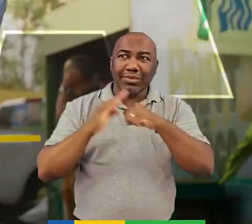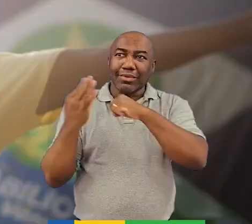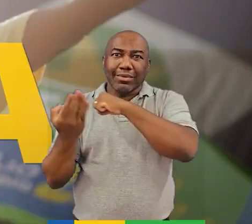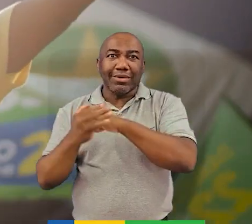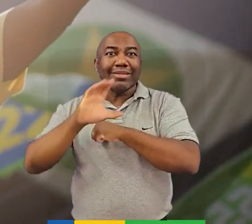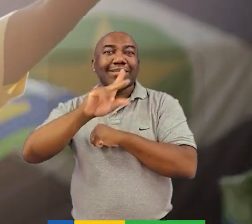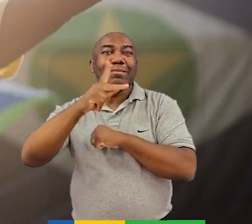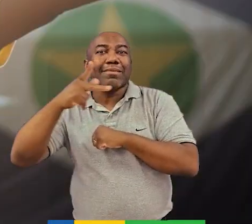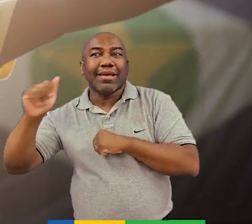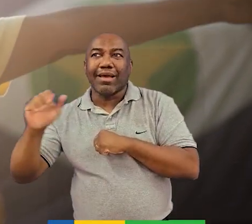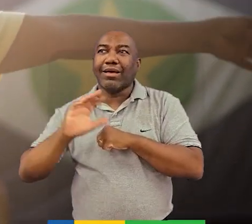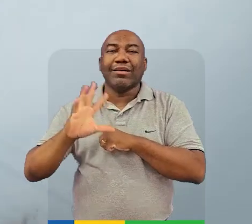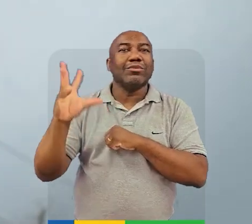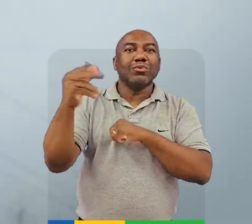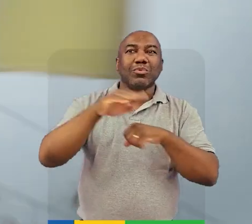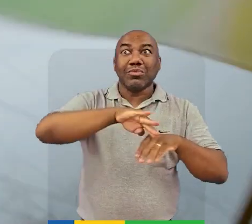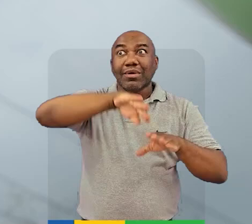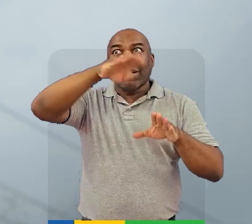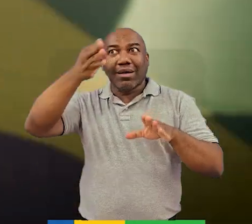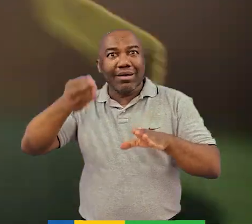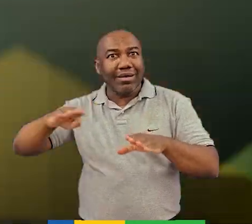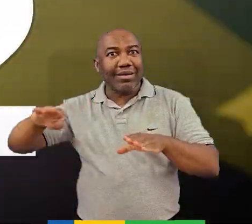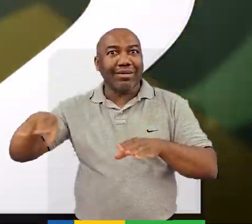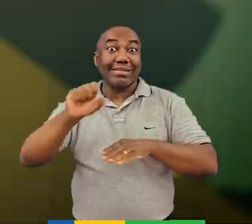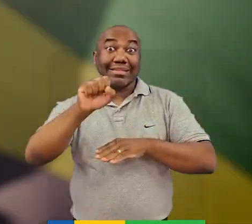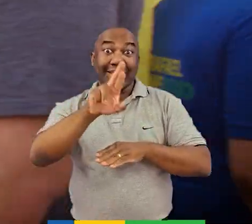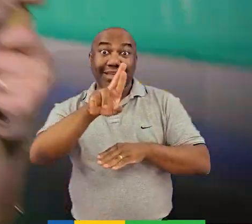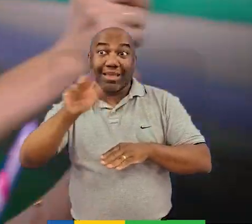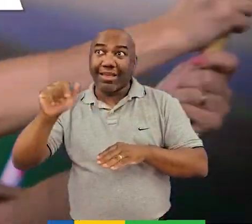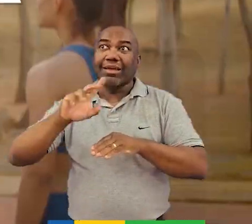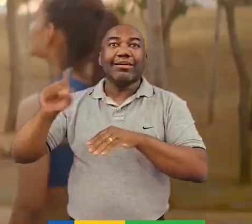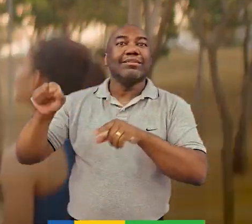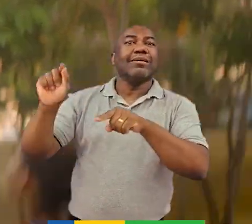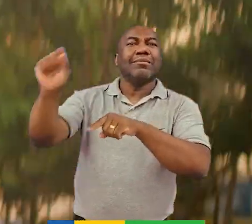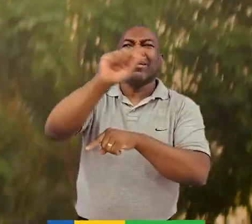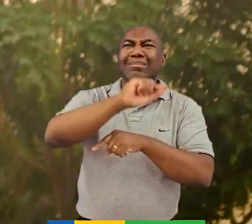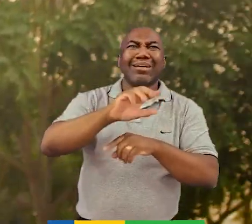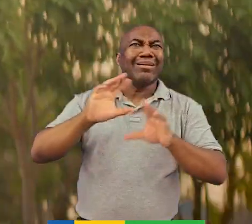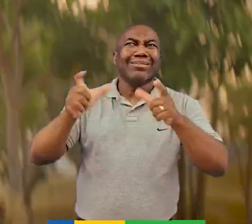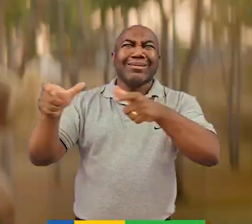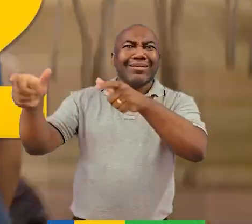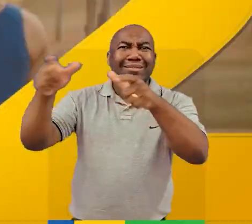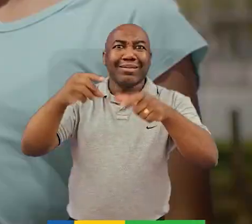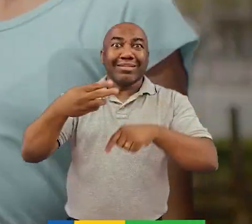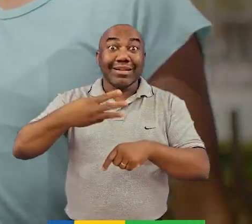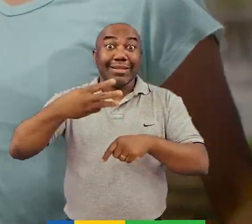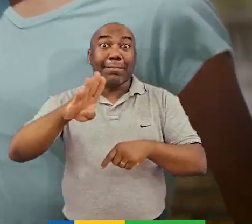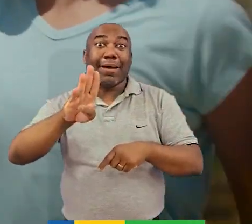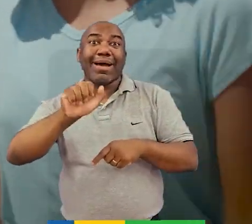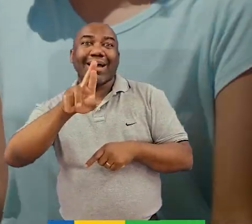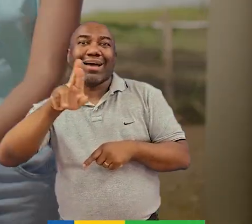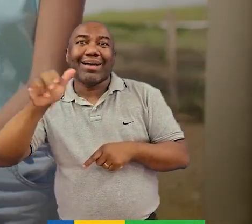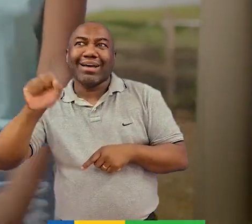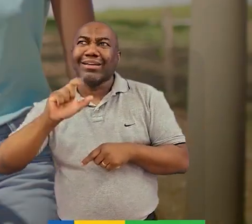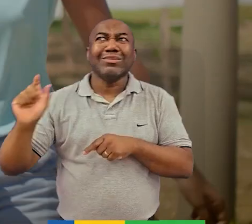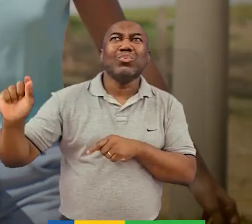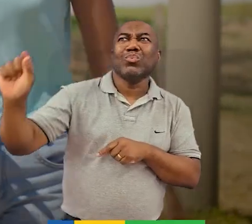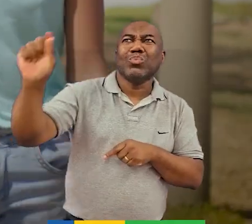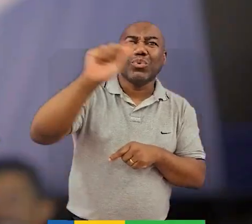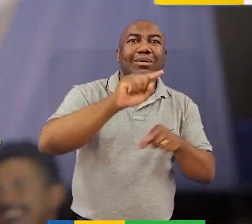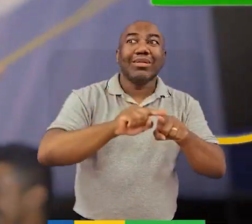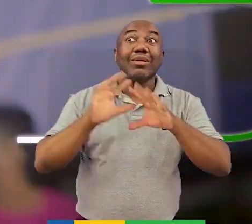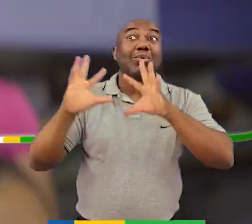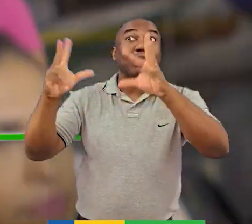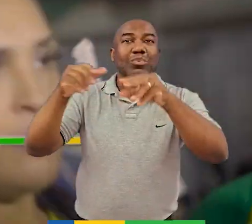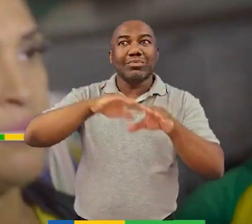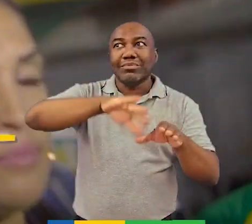22, Borada da Serra disse que é 22, Jardim Vitória disse que é 22, lá no Três Barra todo mundo